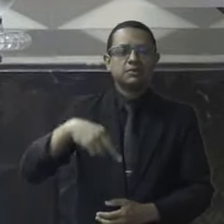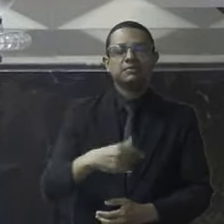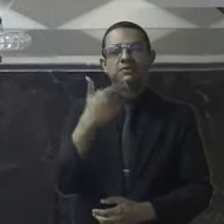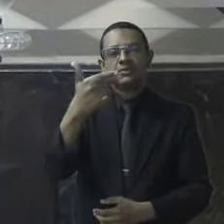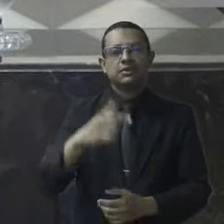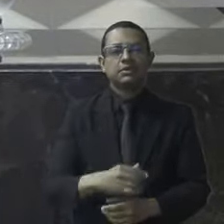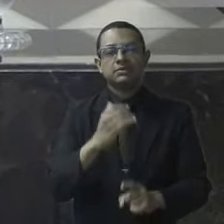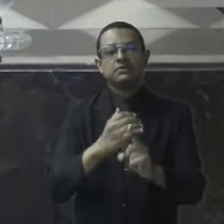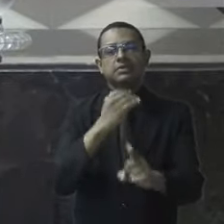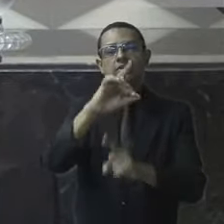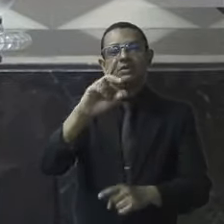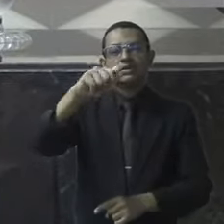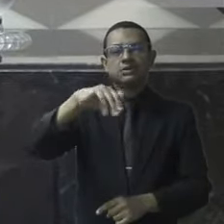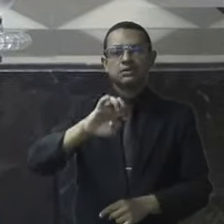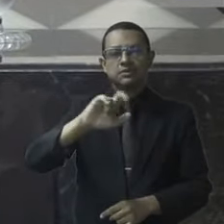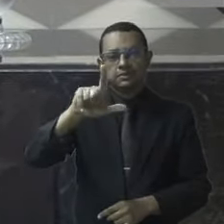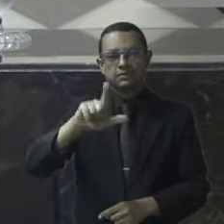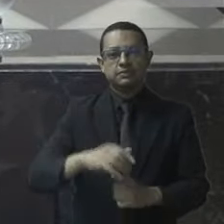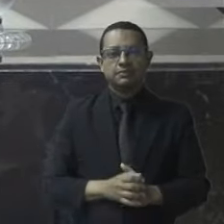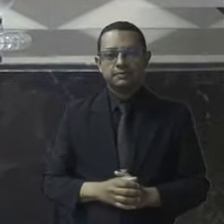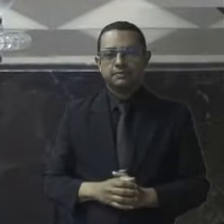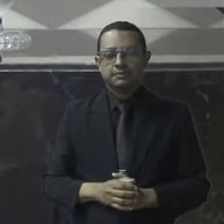Daniel, desembargador